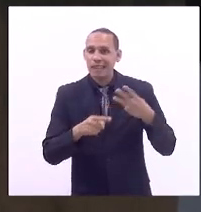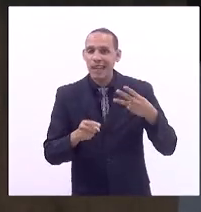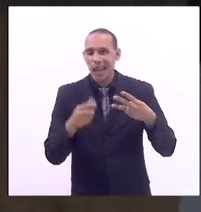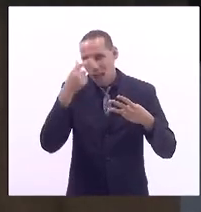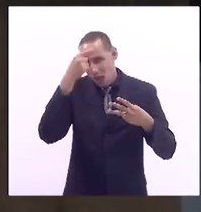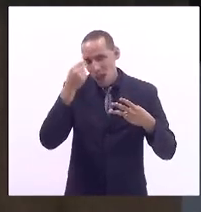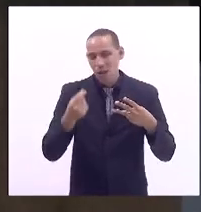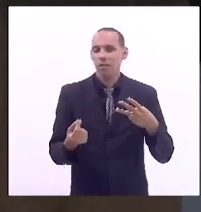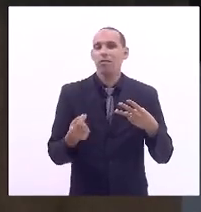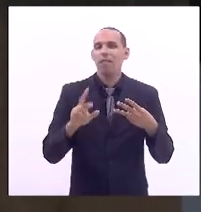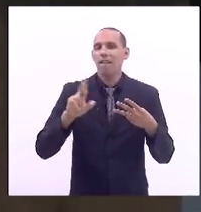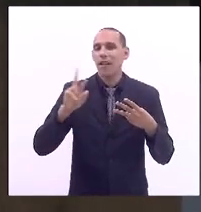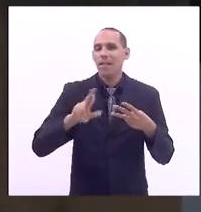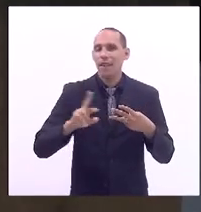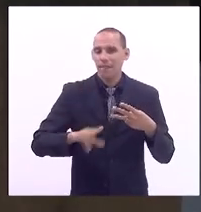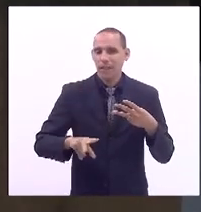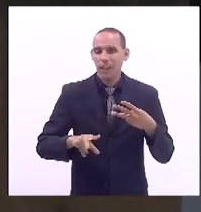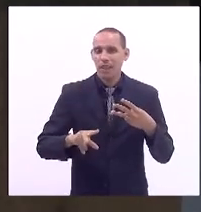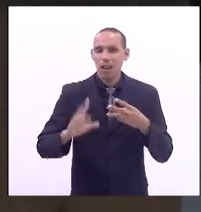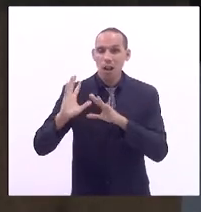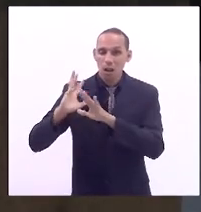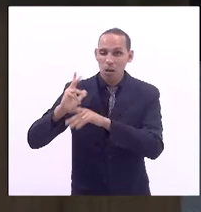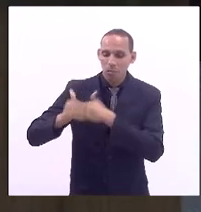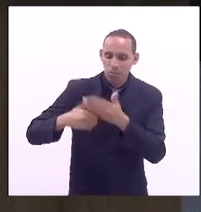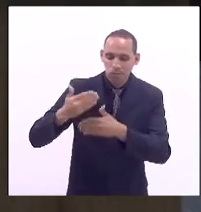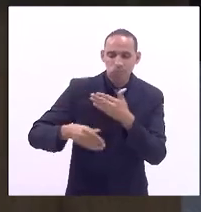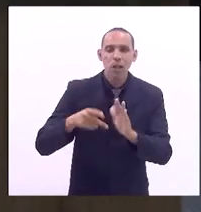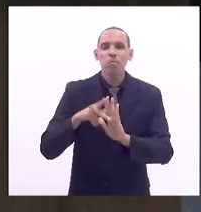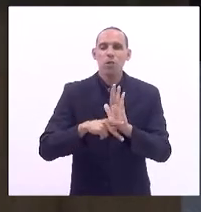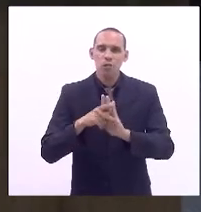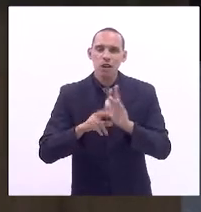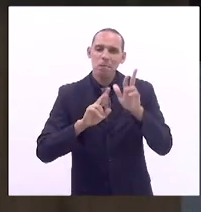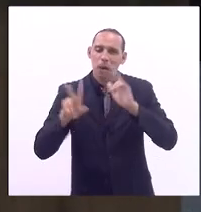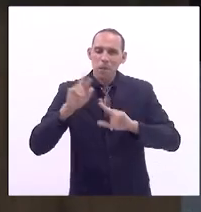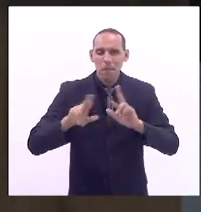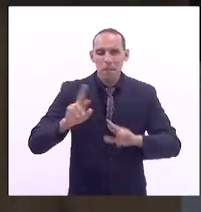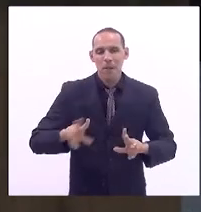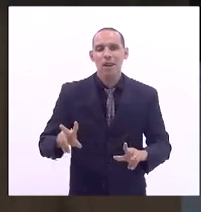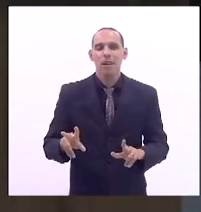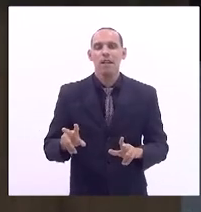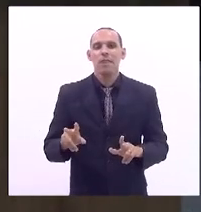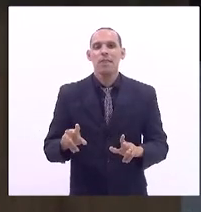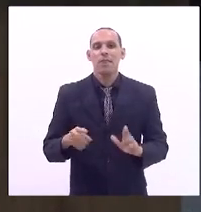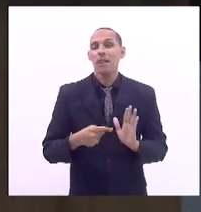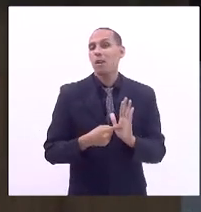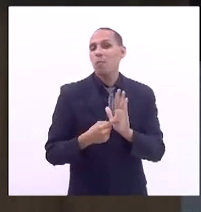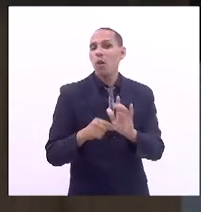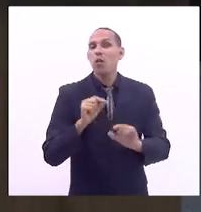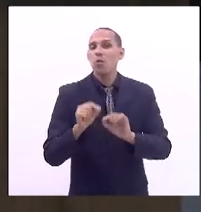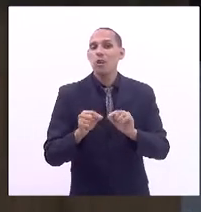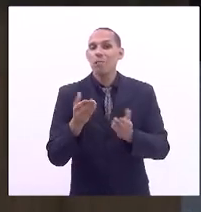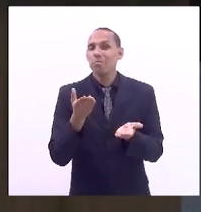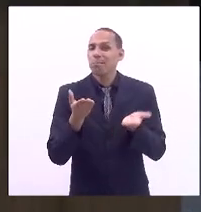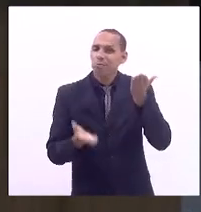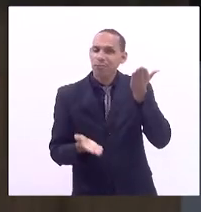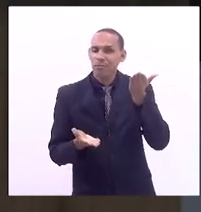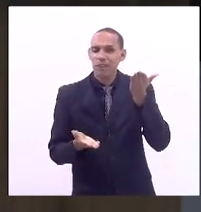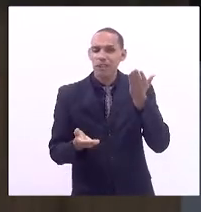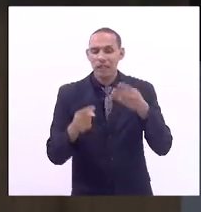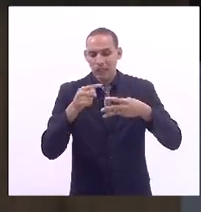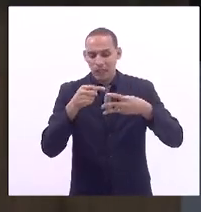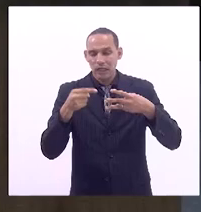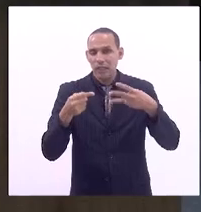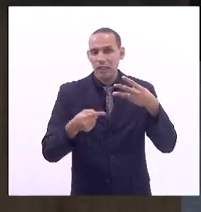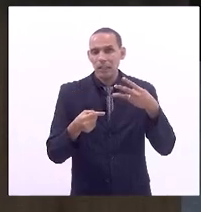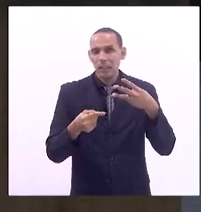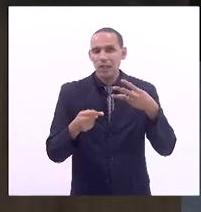diferentes com carreras projetos bastante diferentes que se refletiam em verdadeira desigualdades entre elas